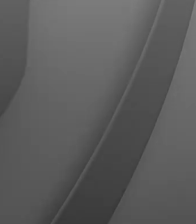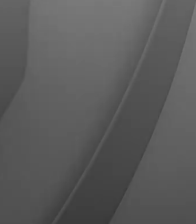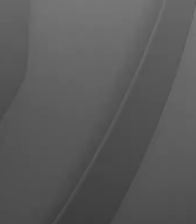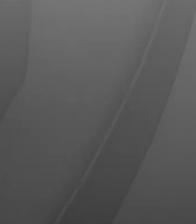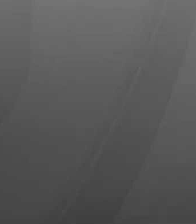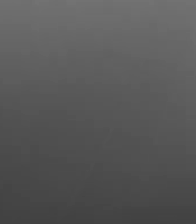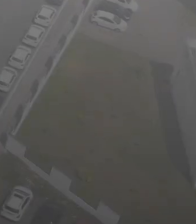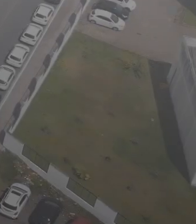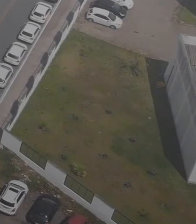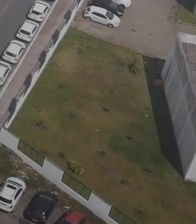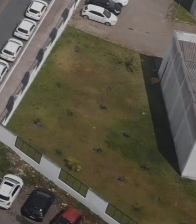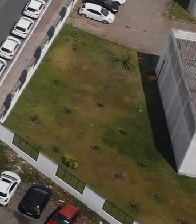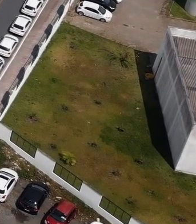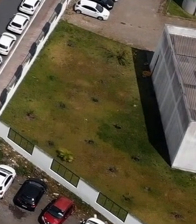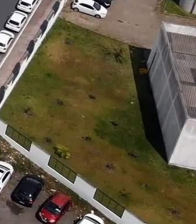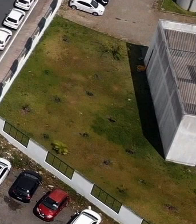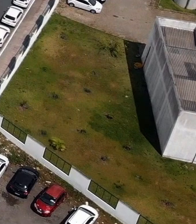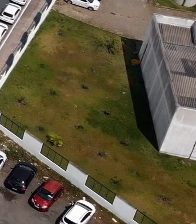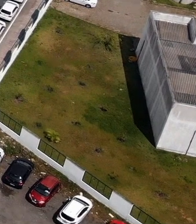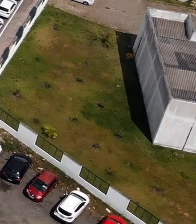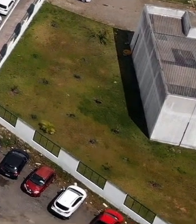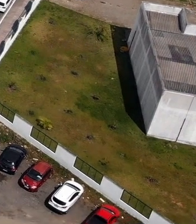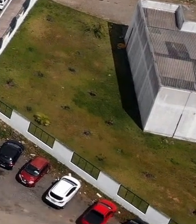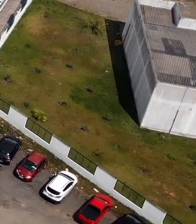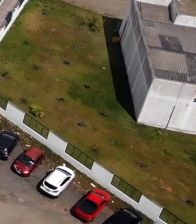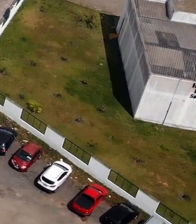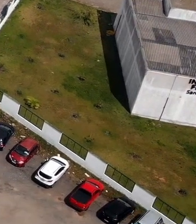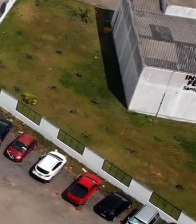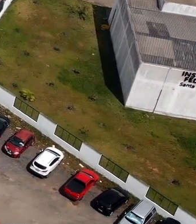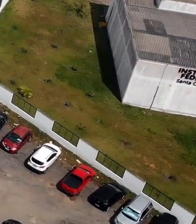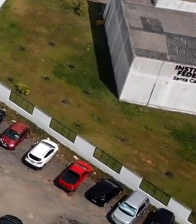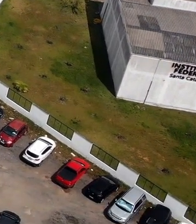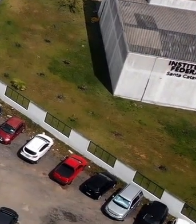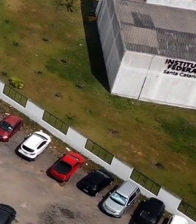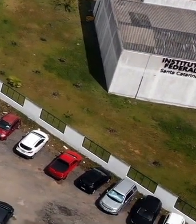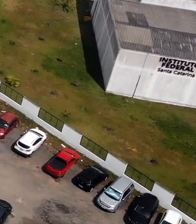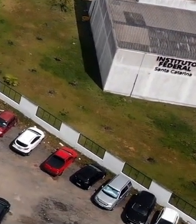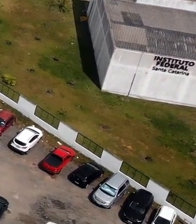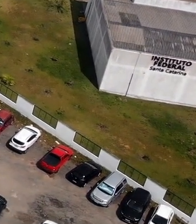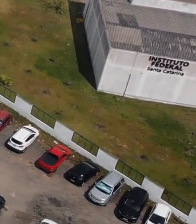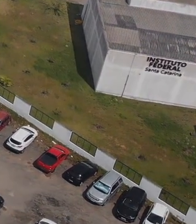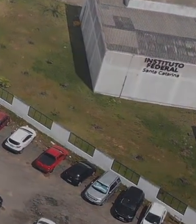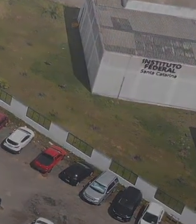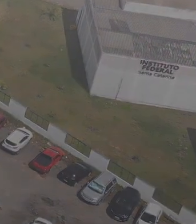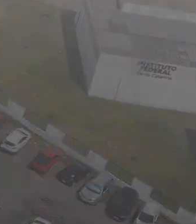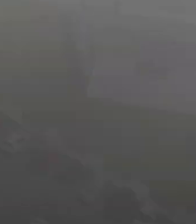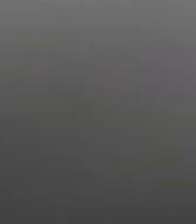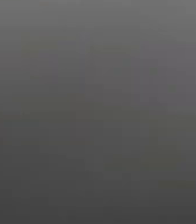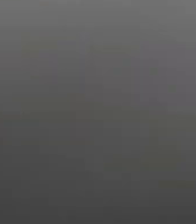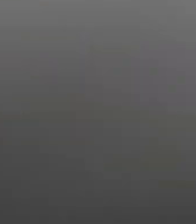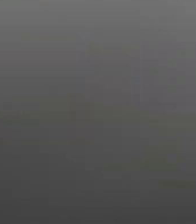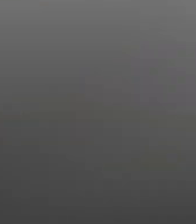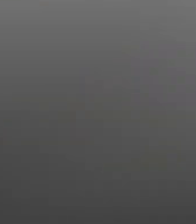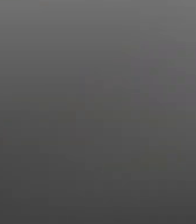Twitter. Acompanhe todo o conteúdo do Poder Legislativo nas redes sociais.